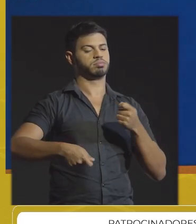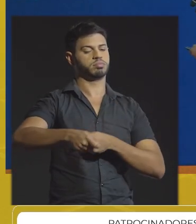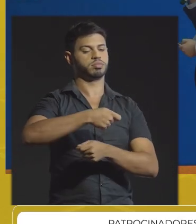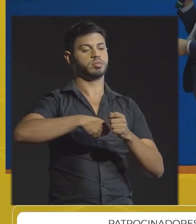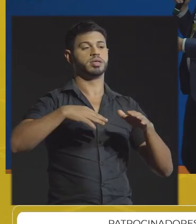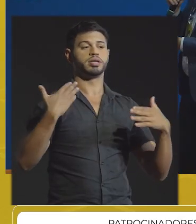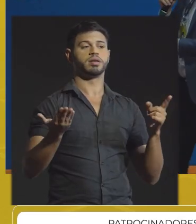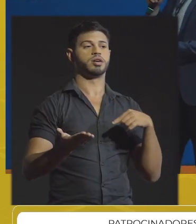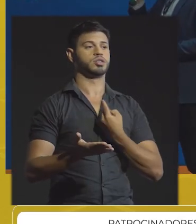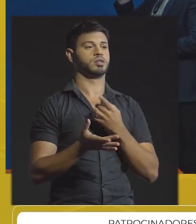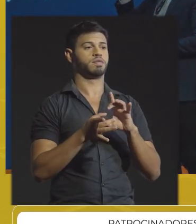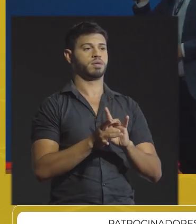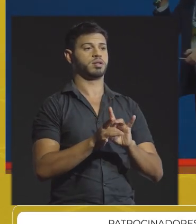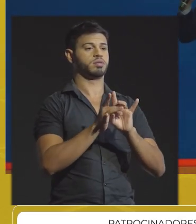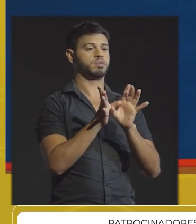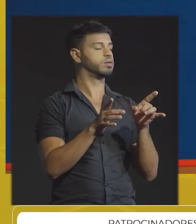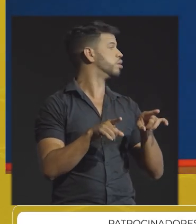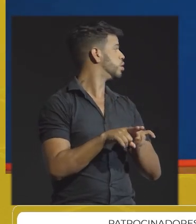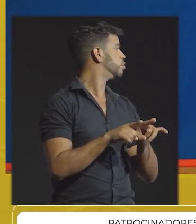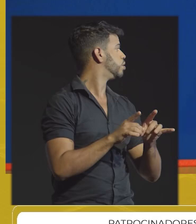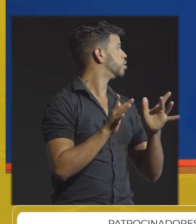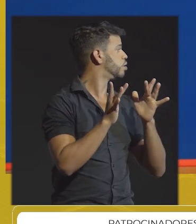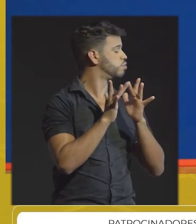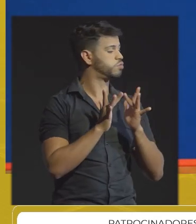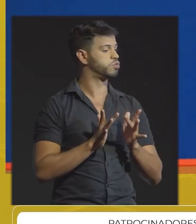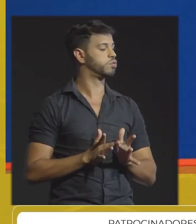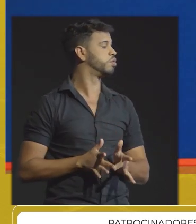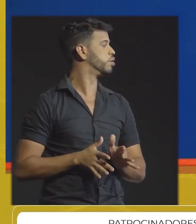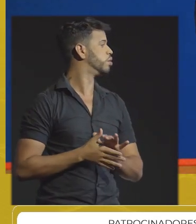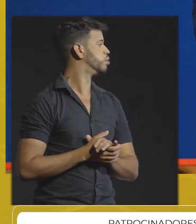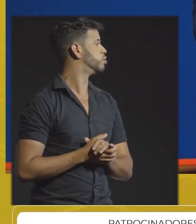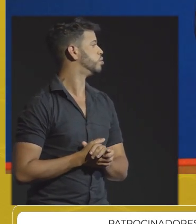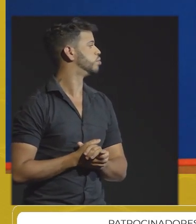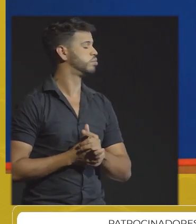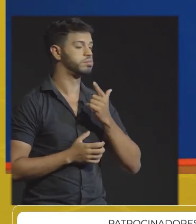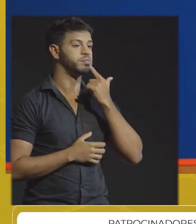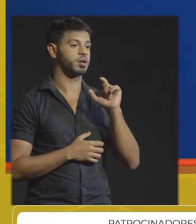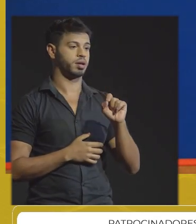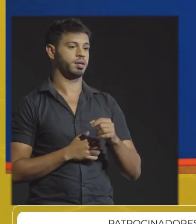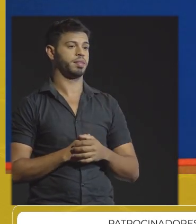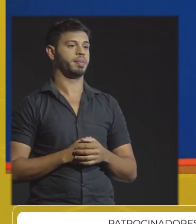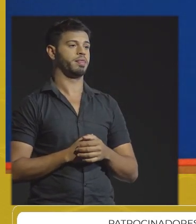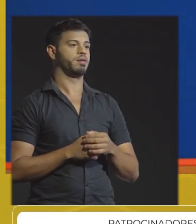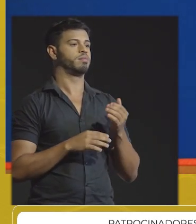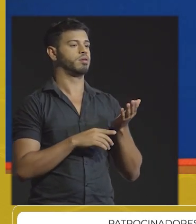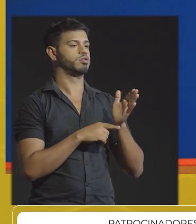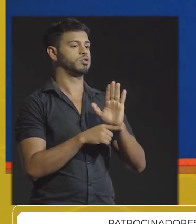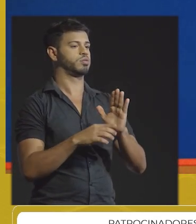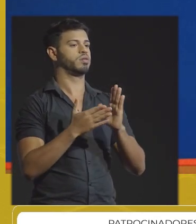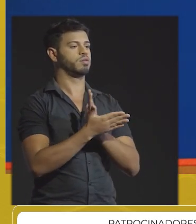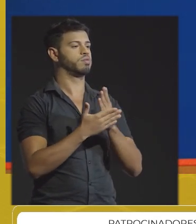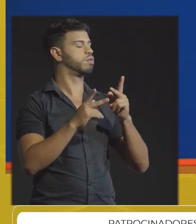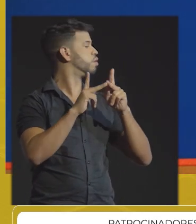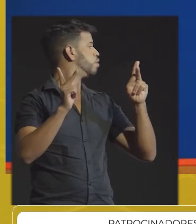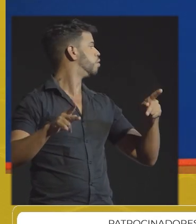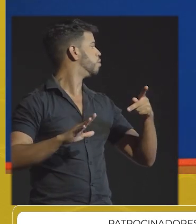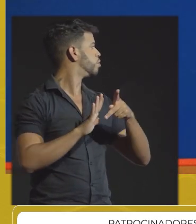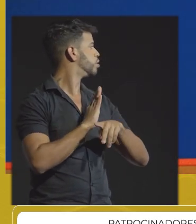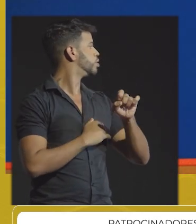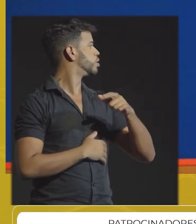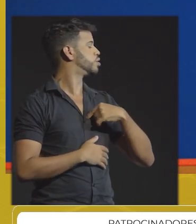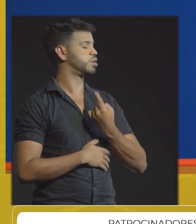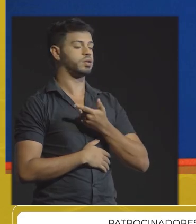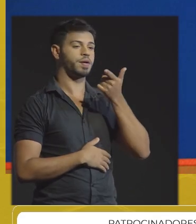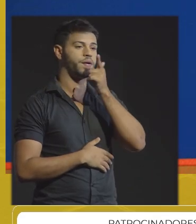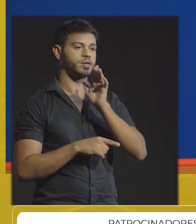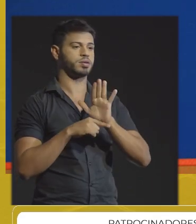então a gente fica à disposição eu coloco aqui os contatos para contribuir com algum projeto se a gente conseguir